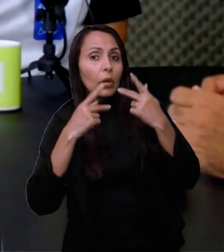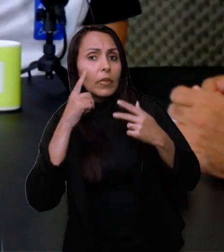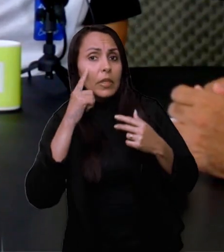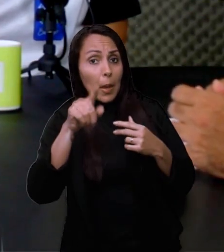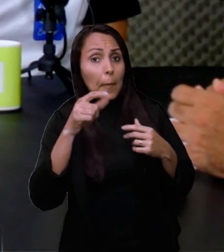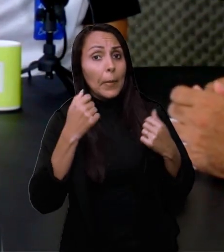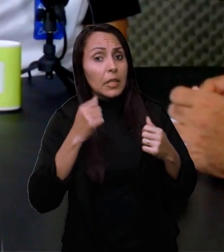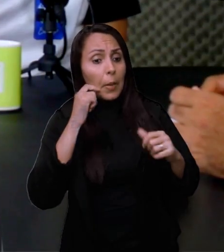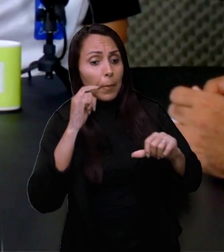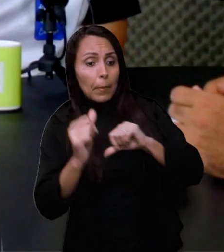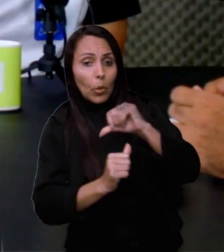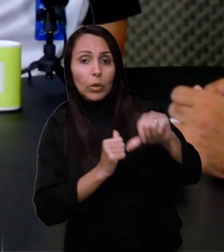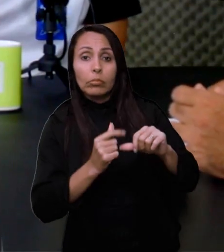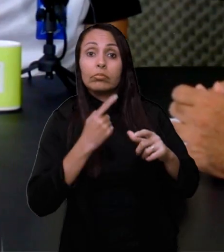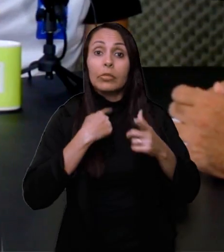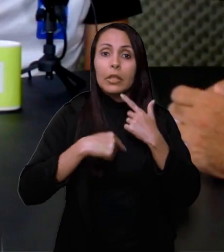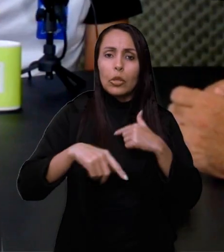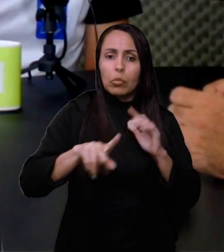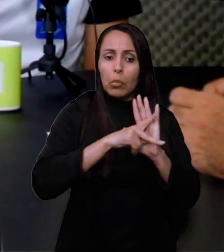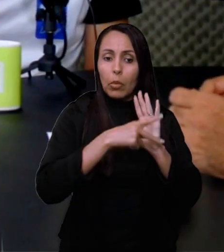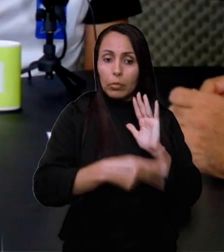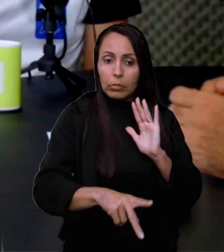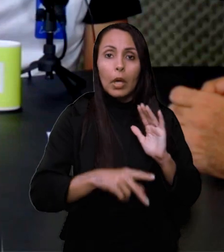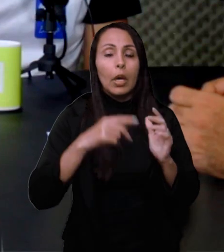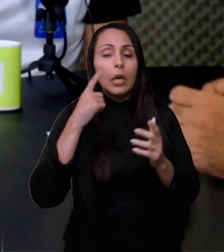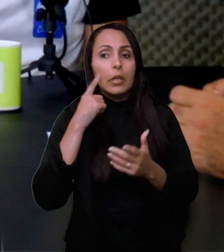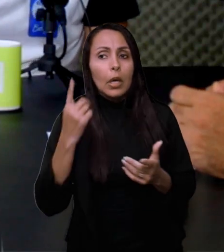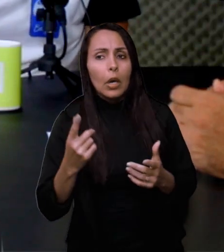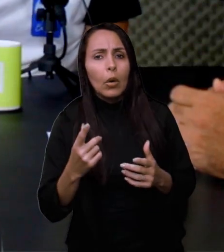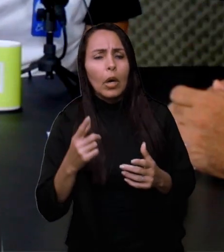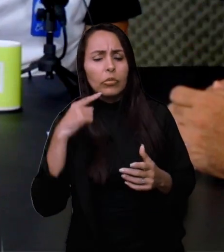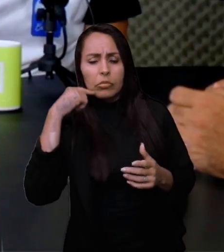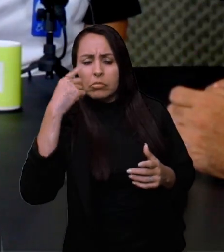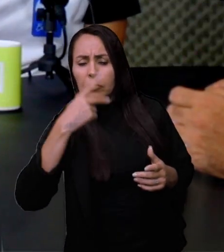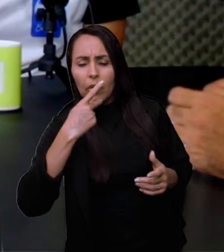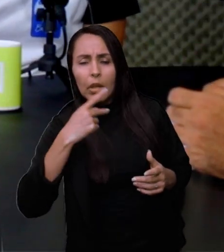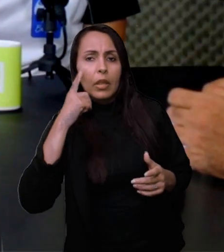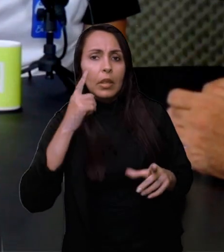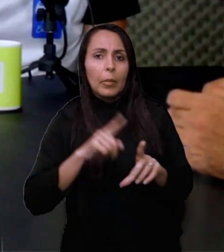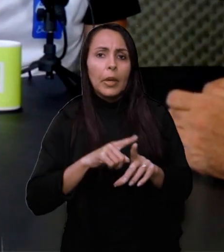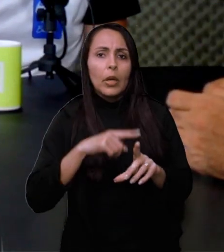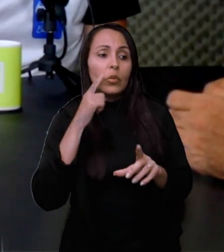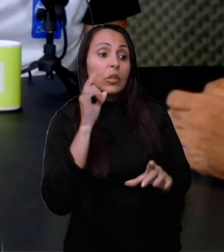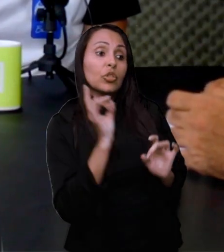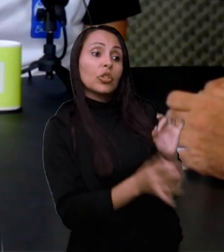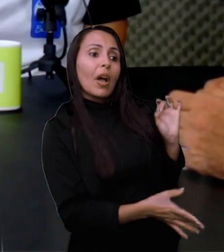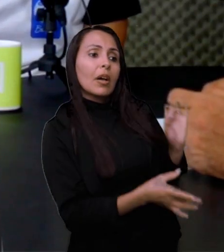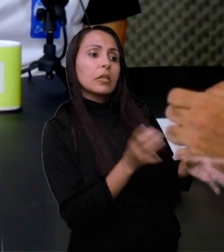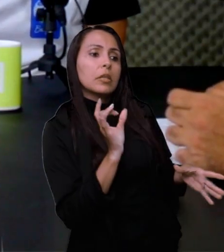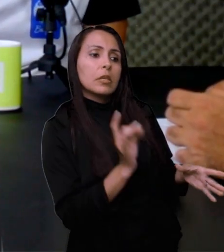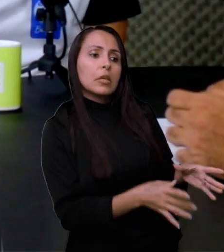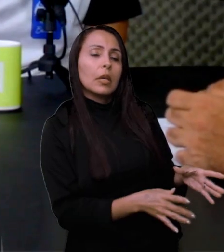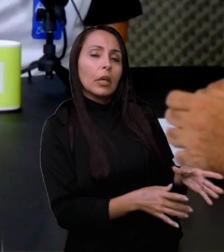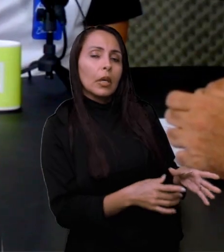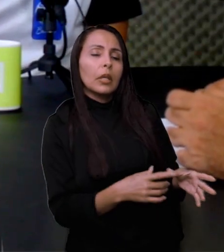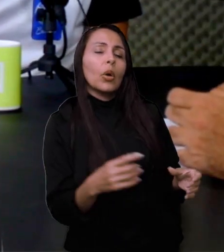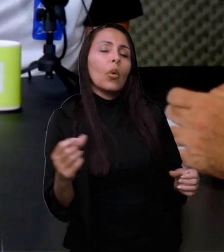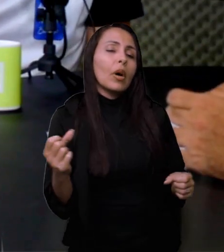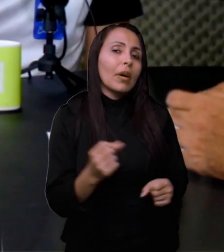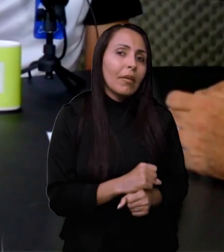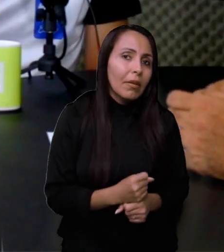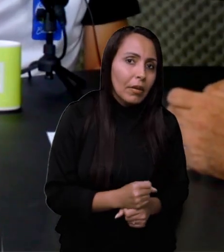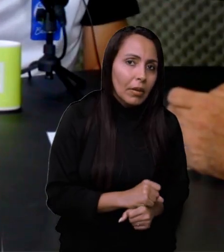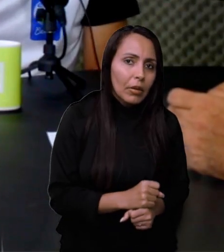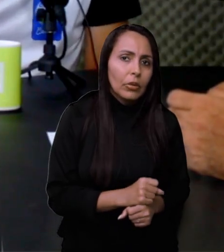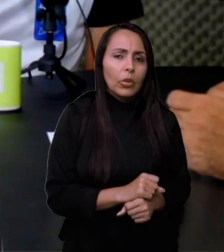precisa mudar o objeto de desejo. O que a gente fala sobre descarte de lixo, todos os anos a gente,